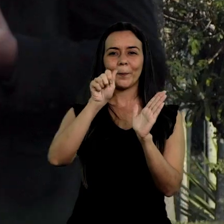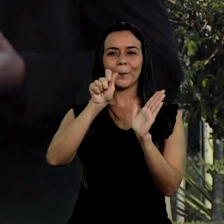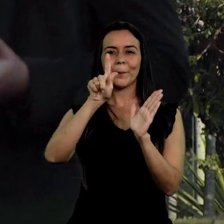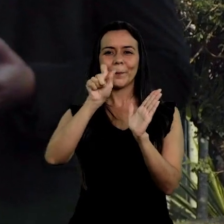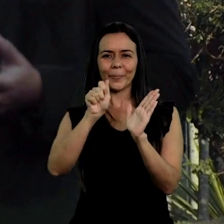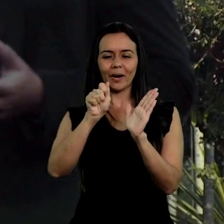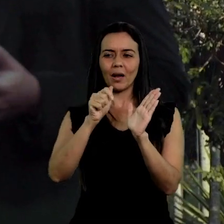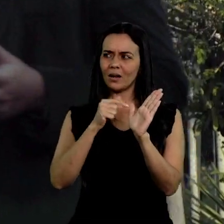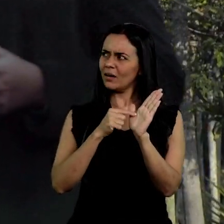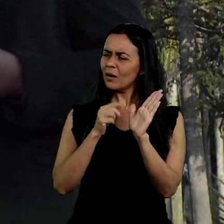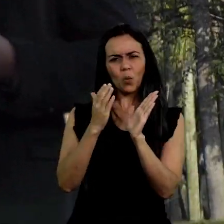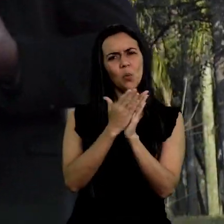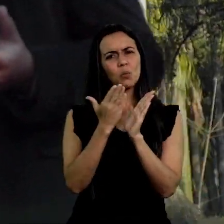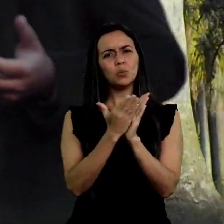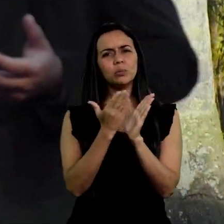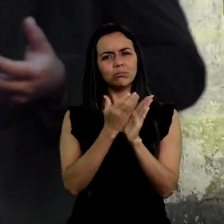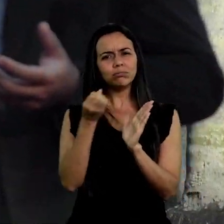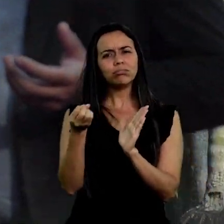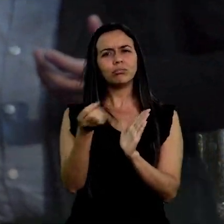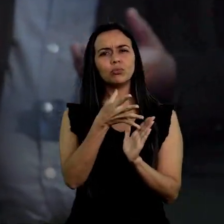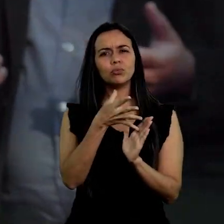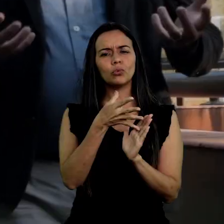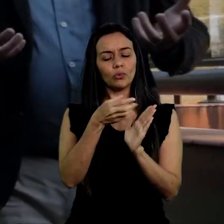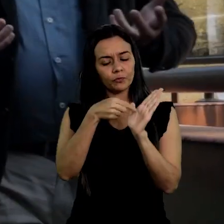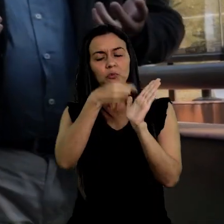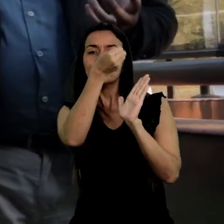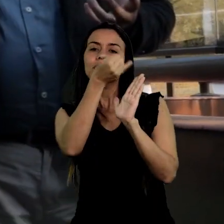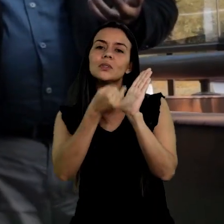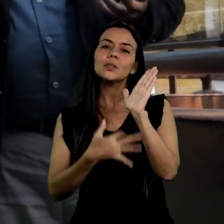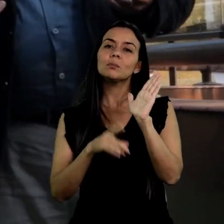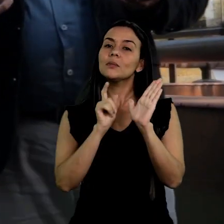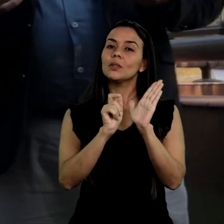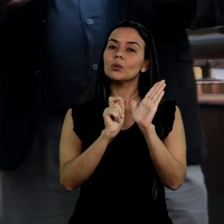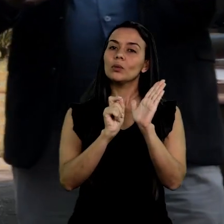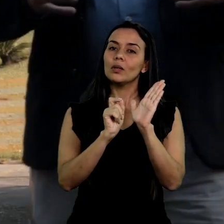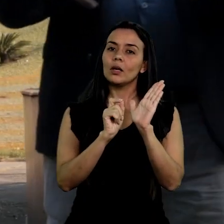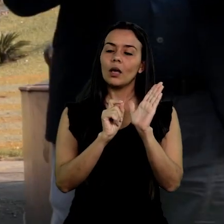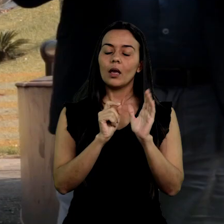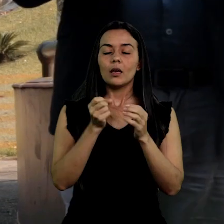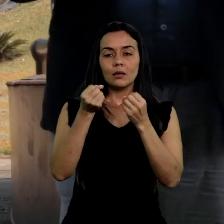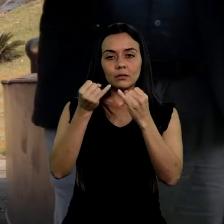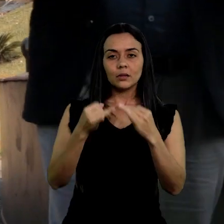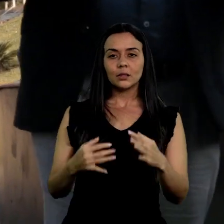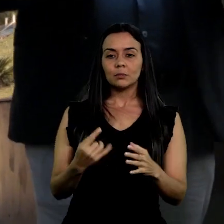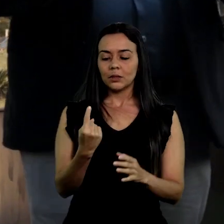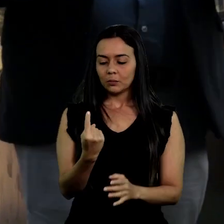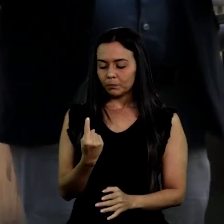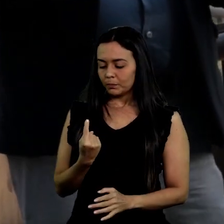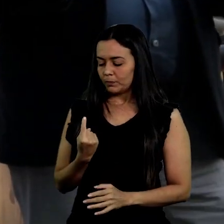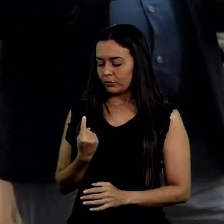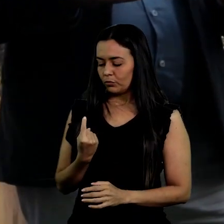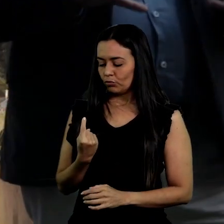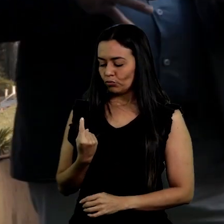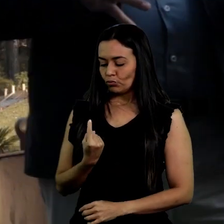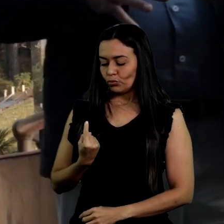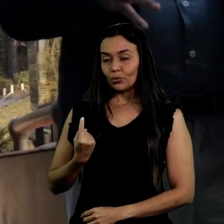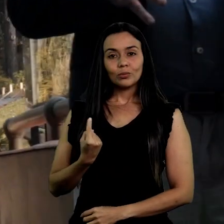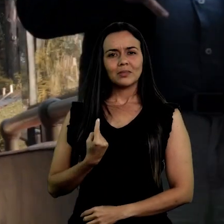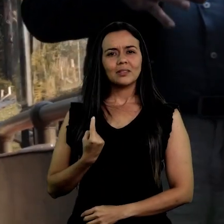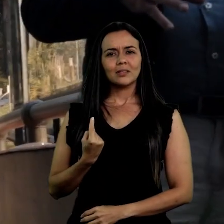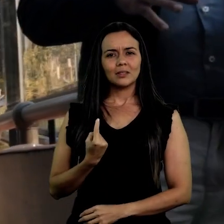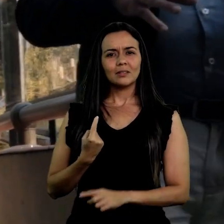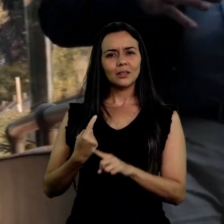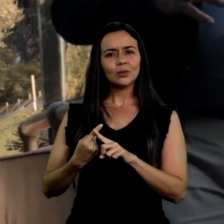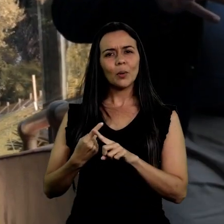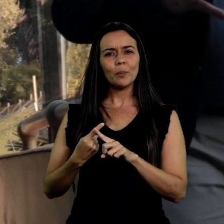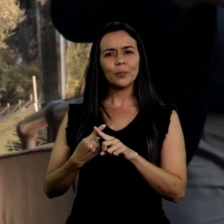atual, né, que ele fala muito disso, né, de você se isolar, né, porque você tem uma praga ali,